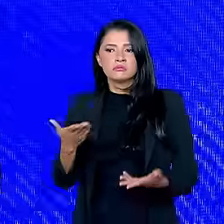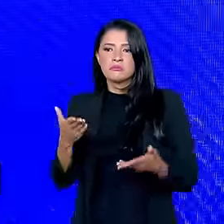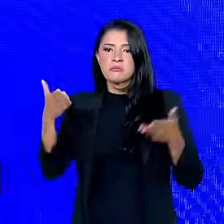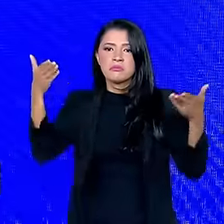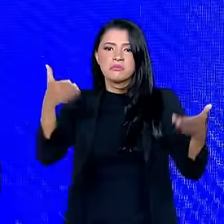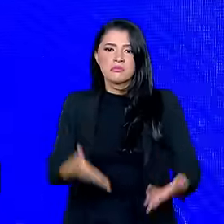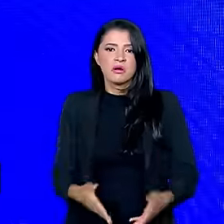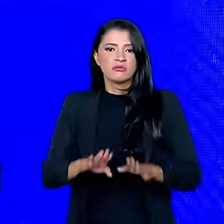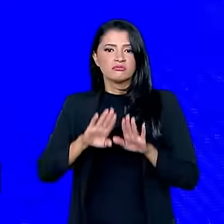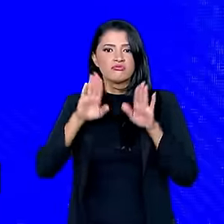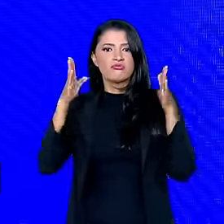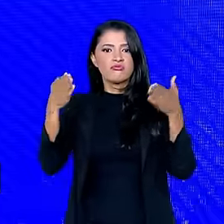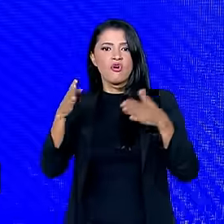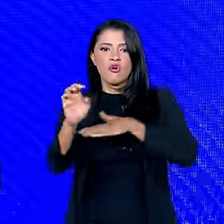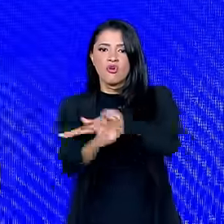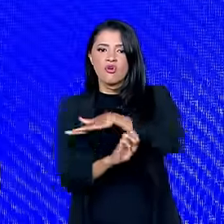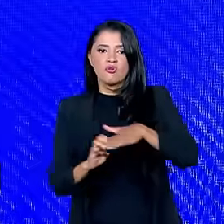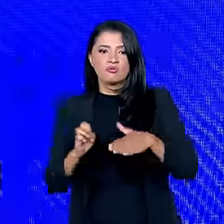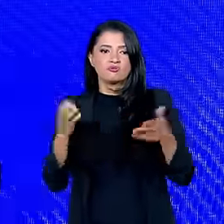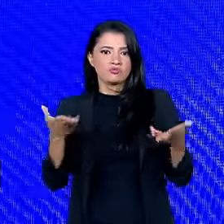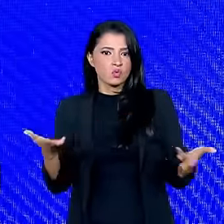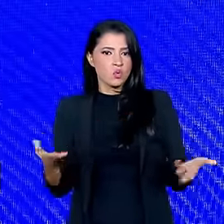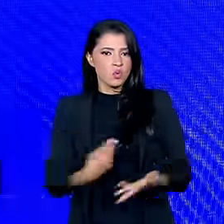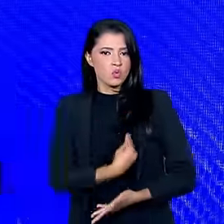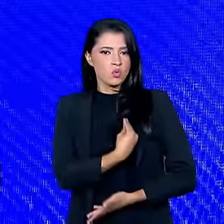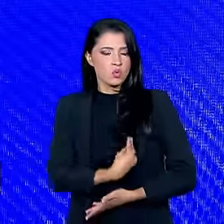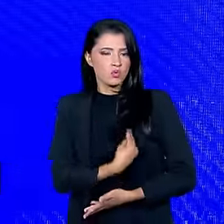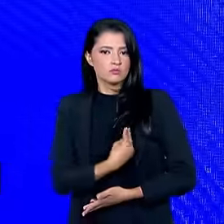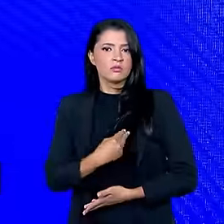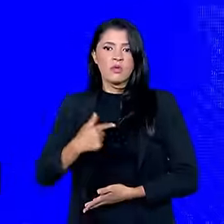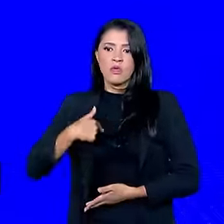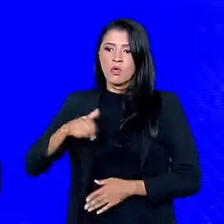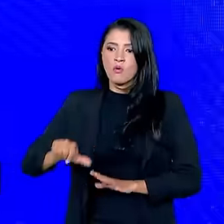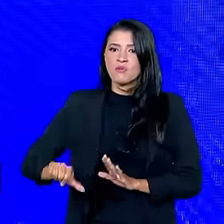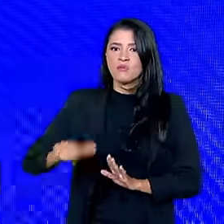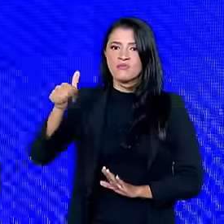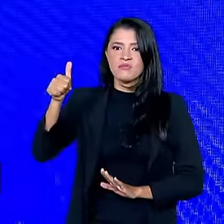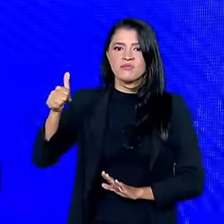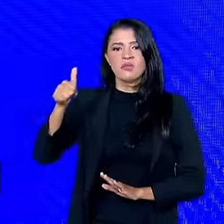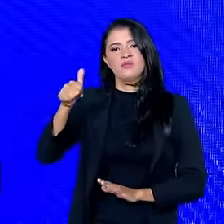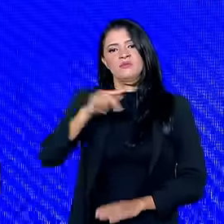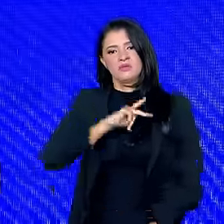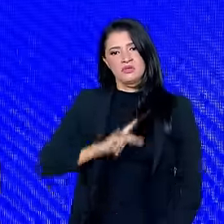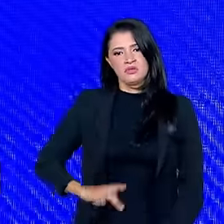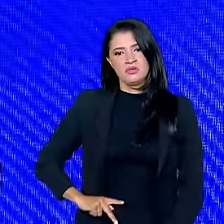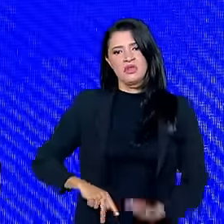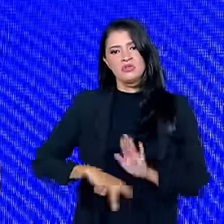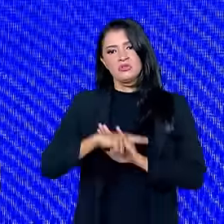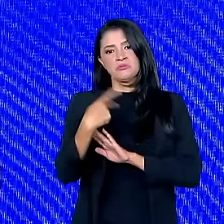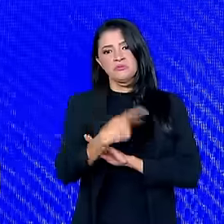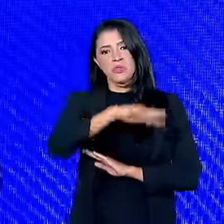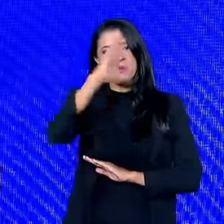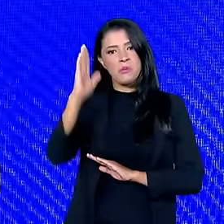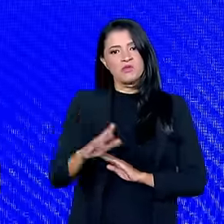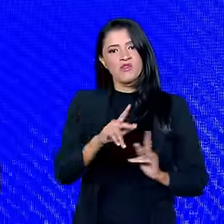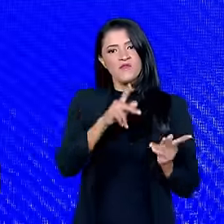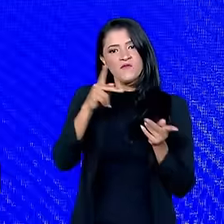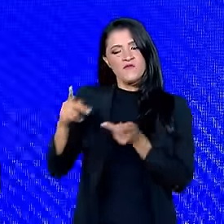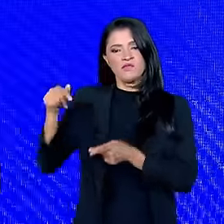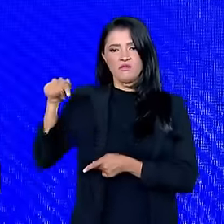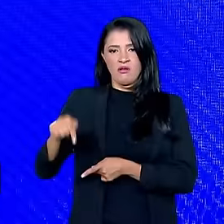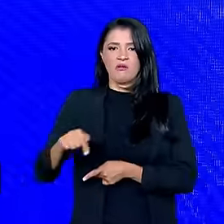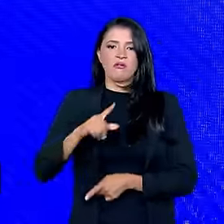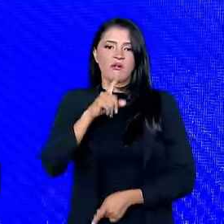empresarial. Tive a honra de ser o primeiro presidente do Brasil a visitar o Catar em